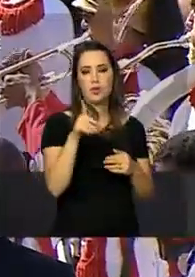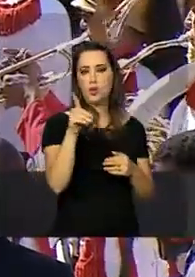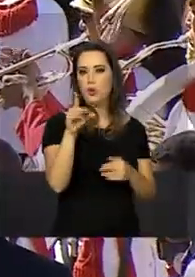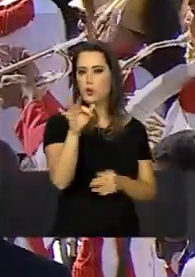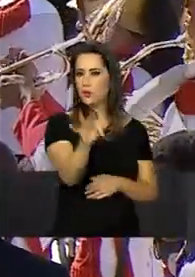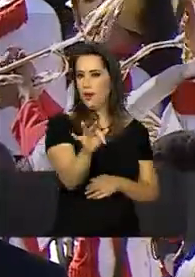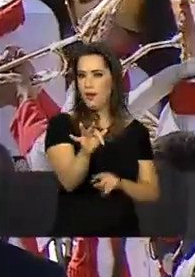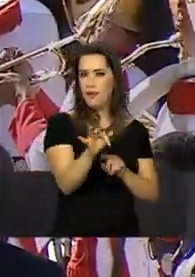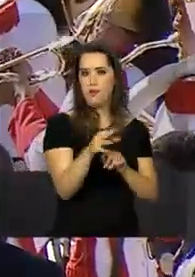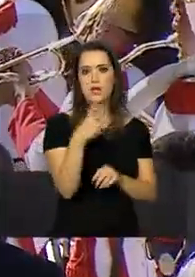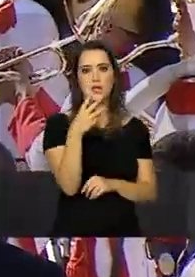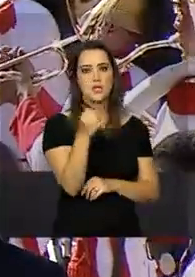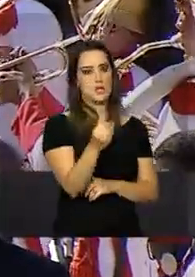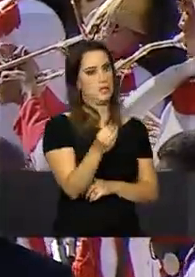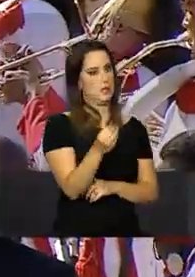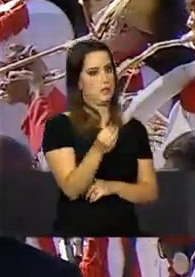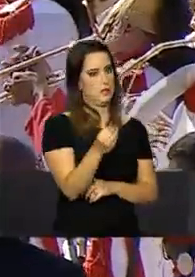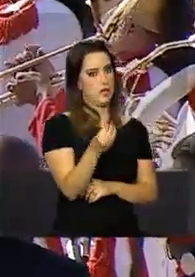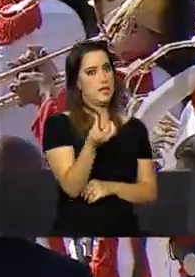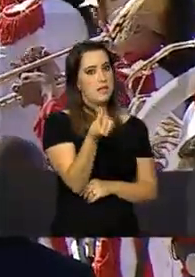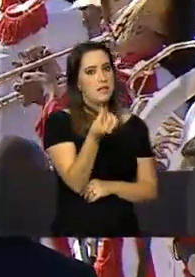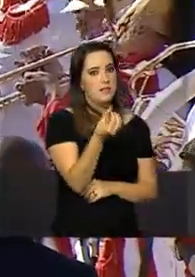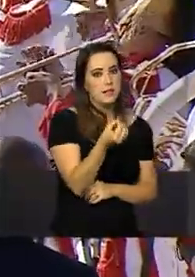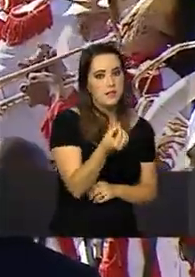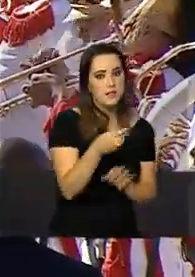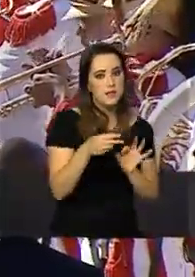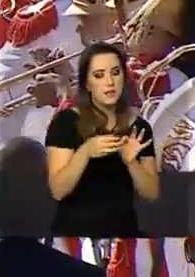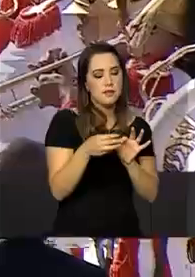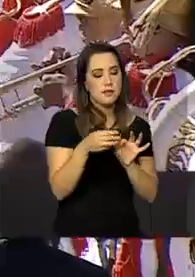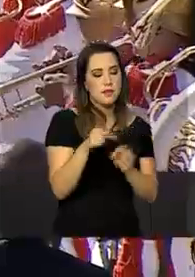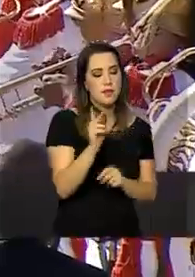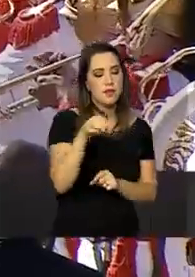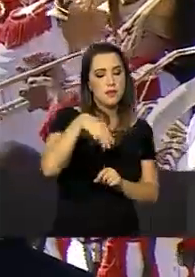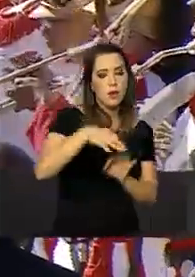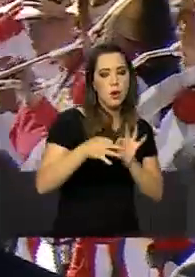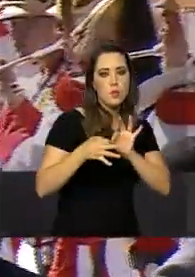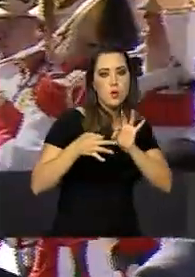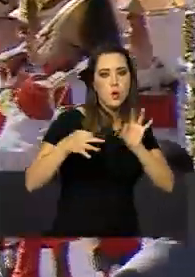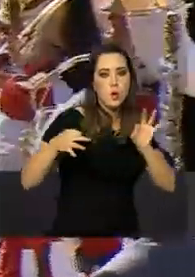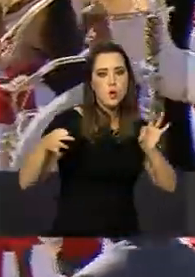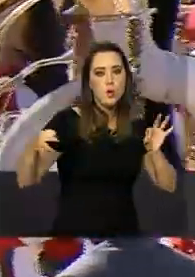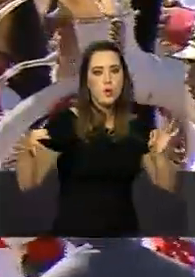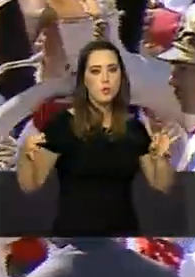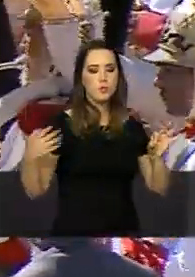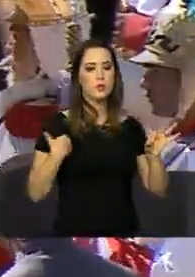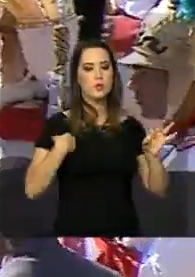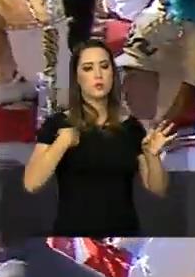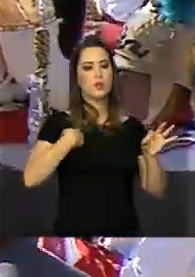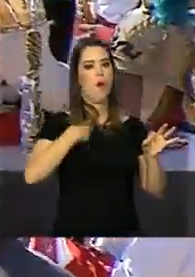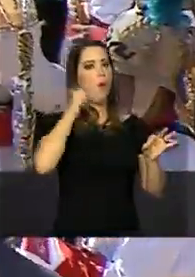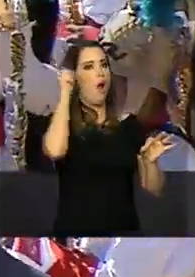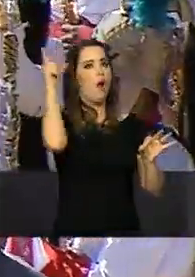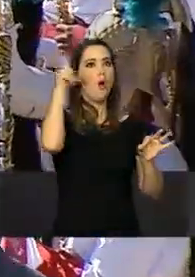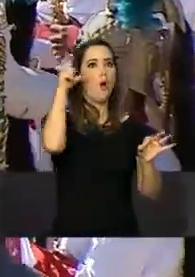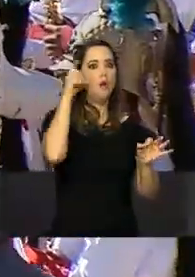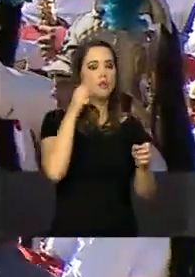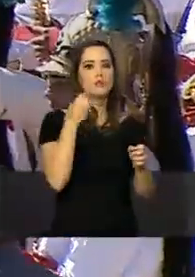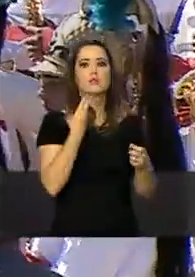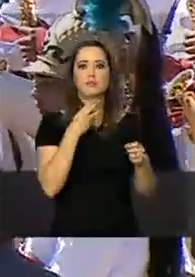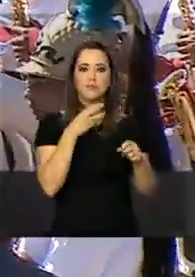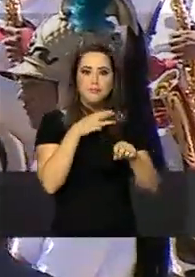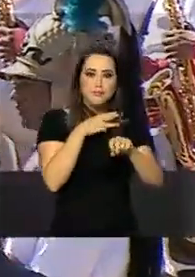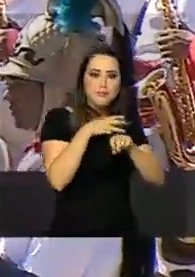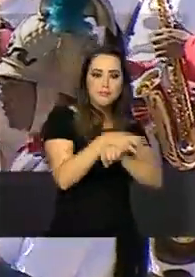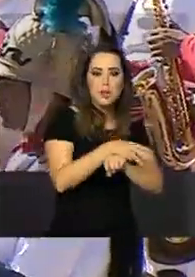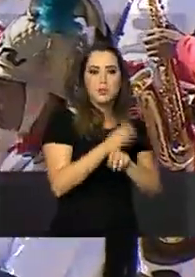30, 60 quilômetros distante aqui do plano piloto, levantam cedo, os pais levam eles nas escolas, enfim, é